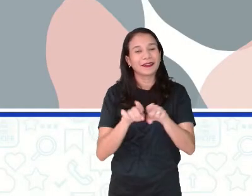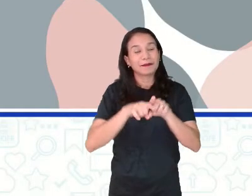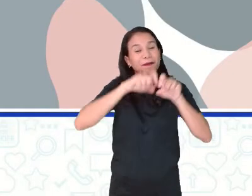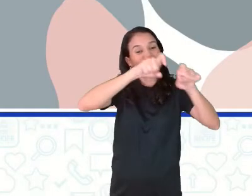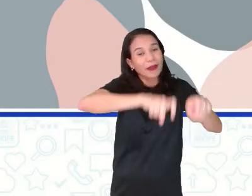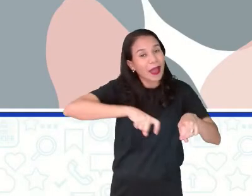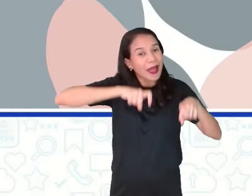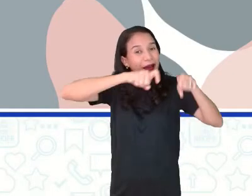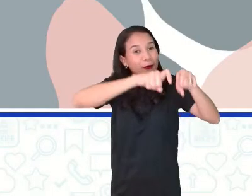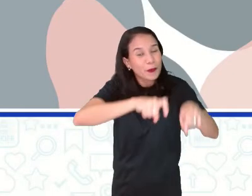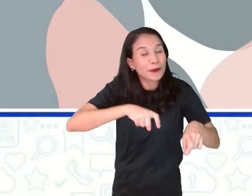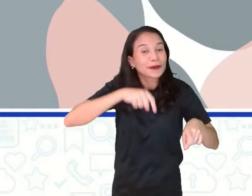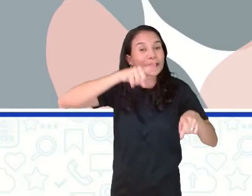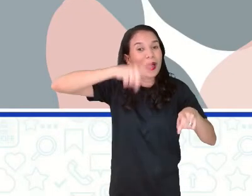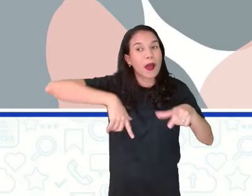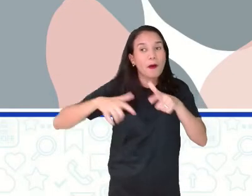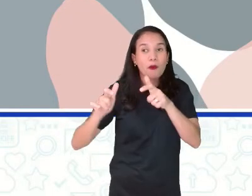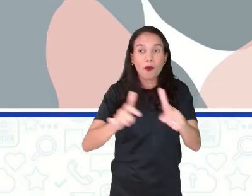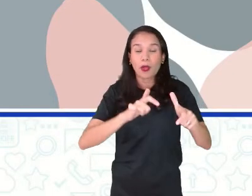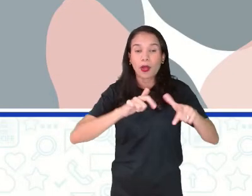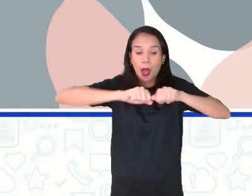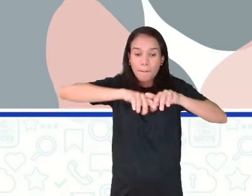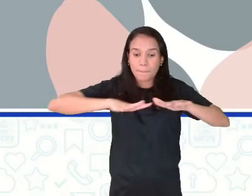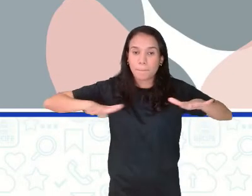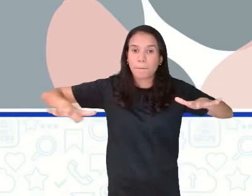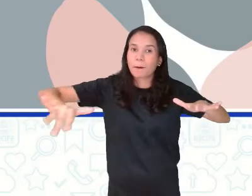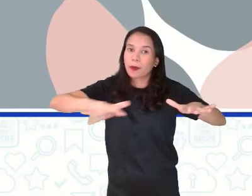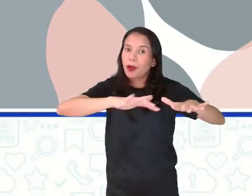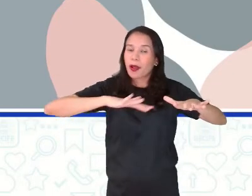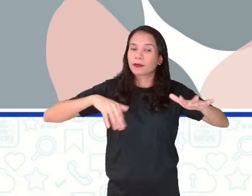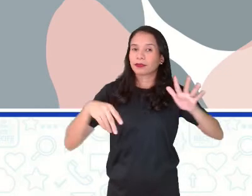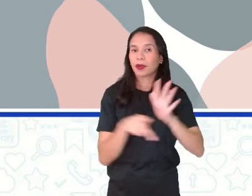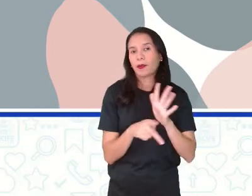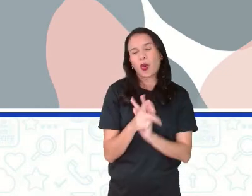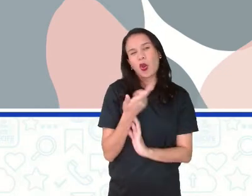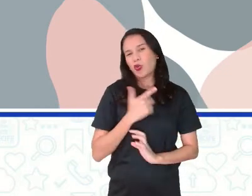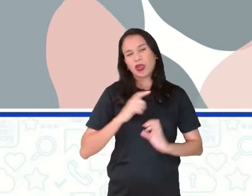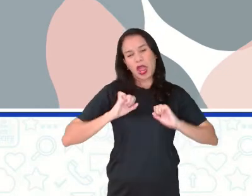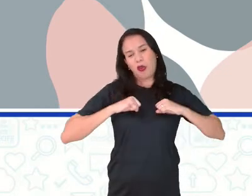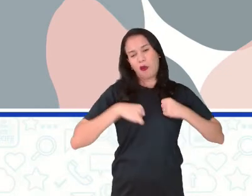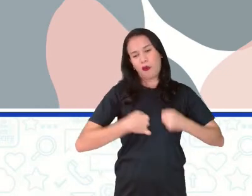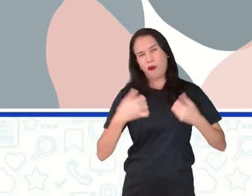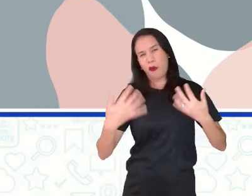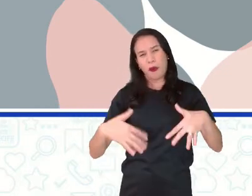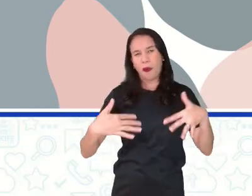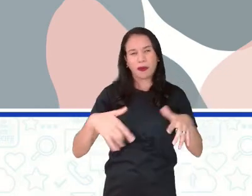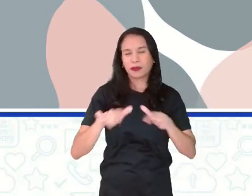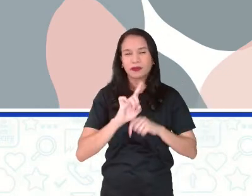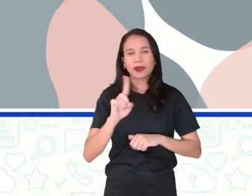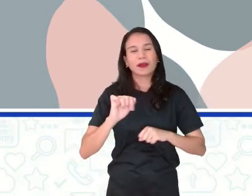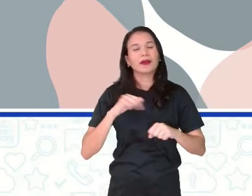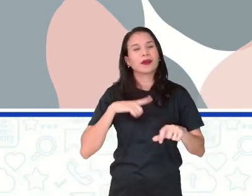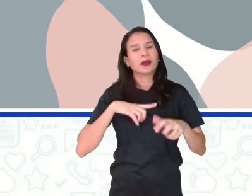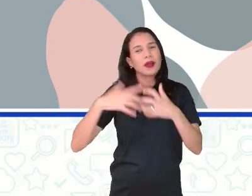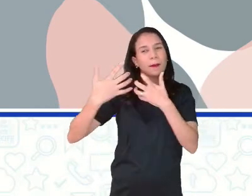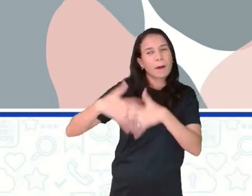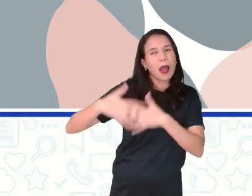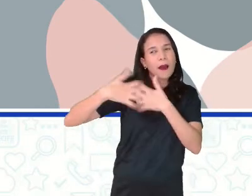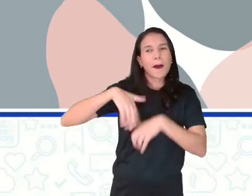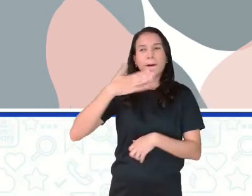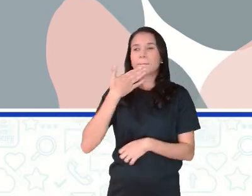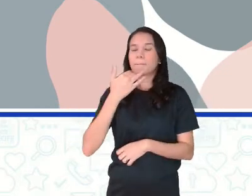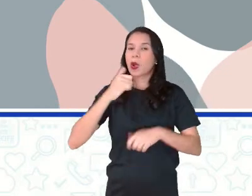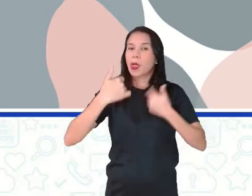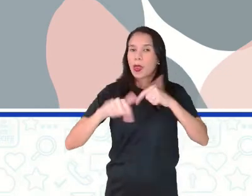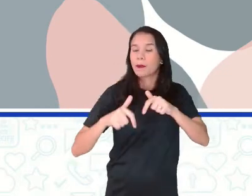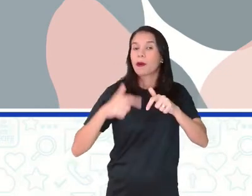também, né? Como é um lugar bem plano, então dá pouco trabalho, assim. As máquinas, elas vão trabalhar melhor, né? Então